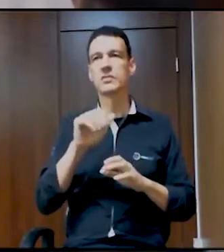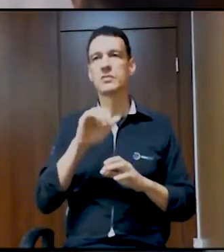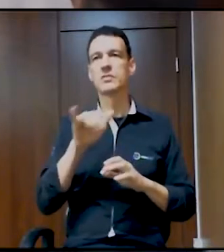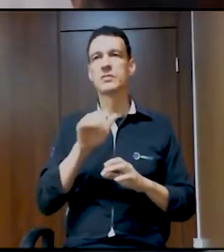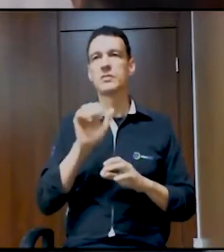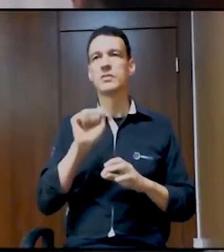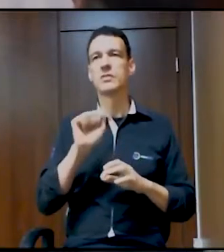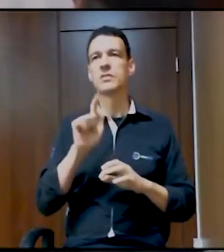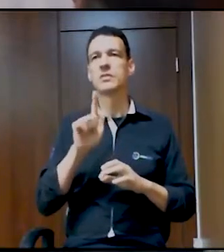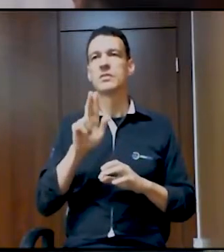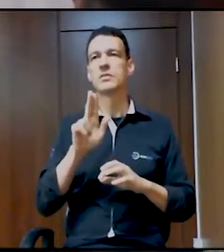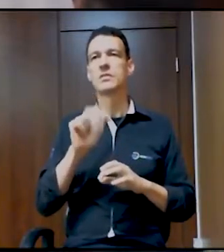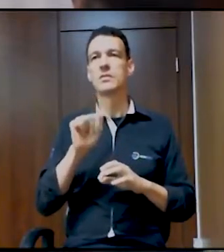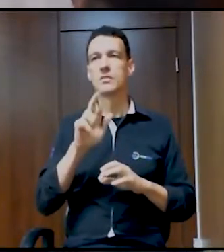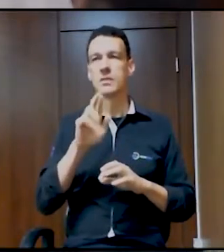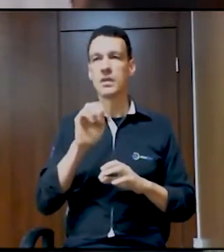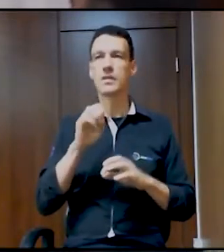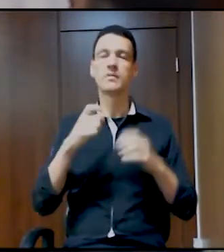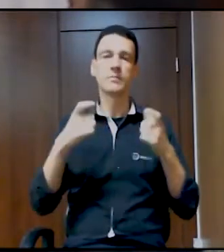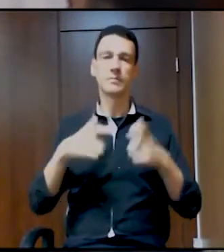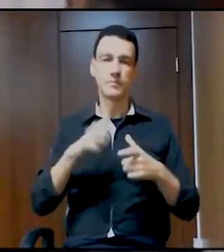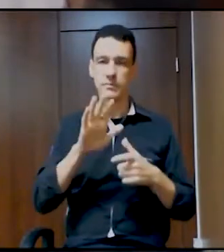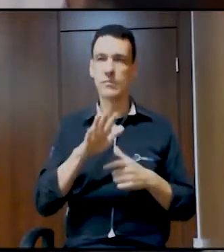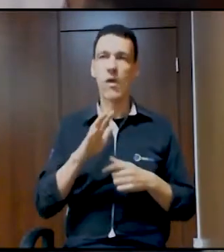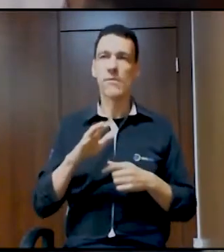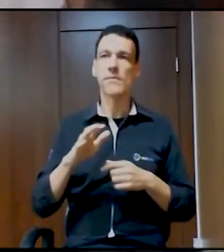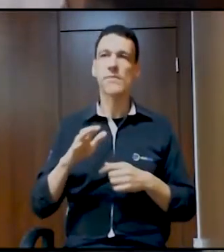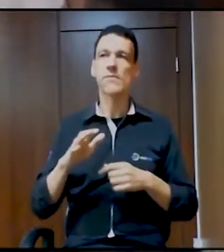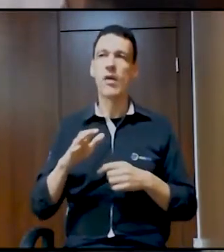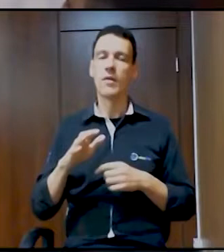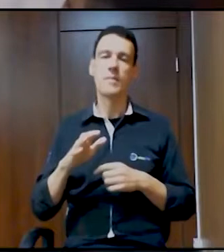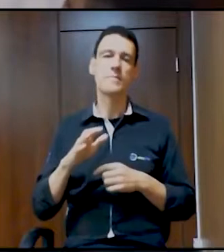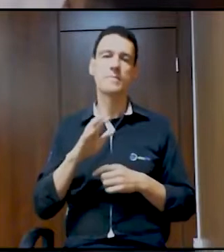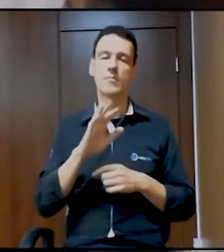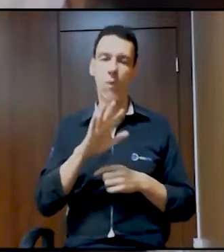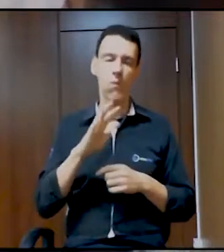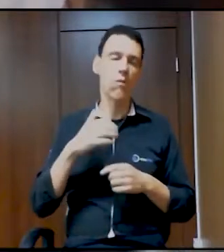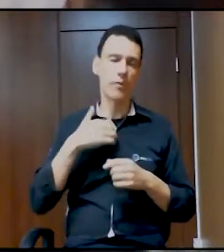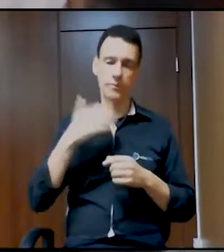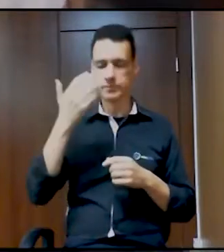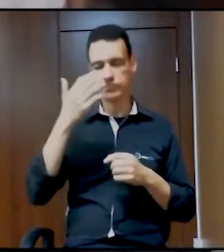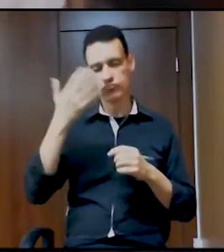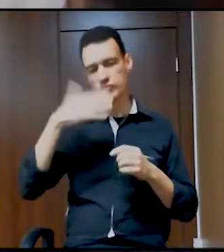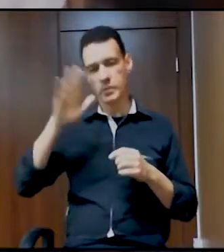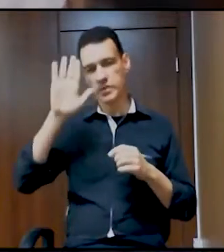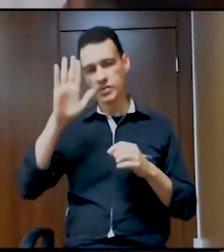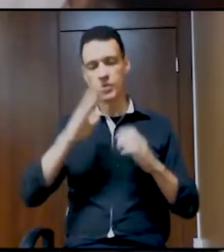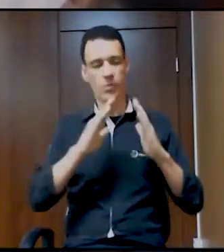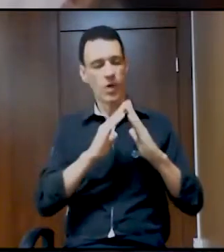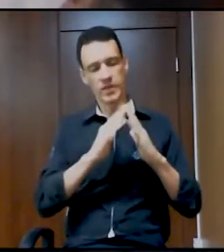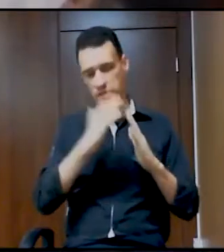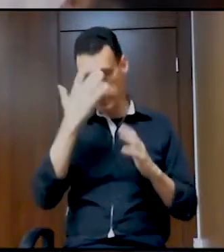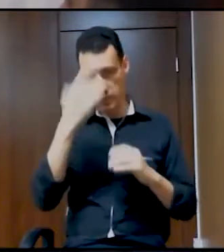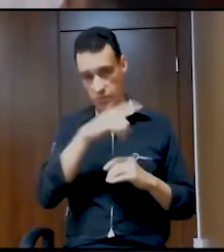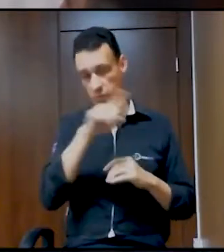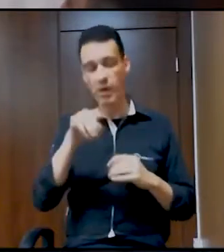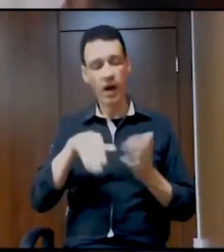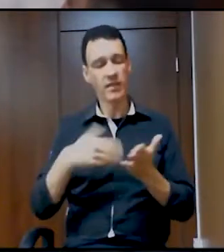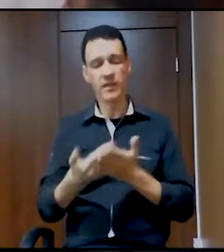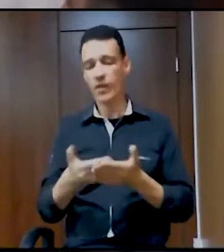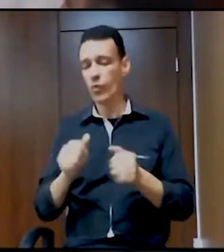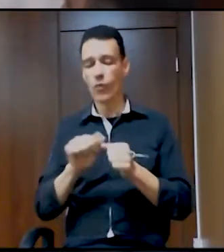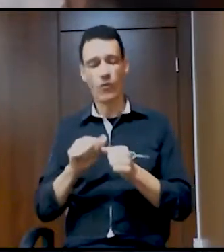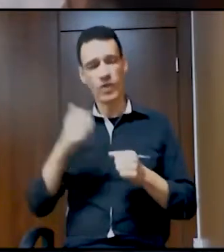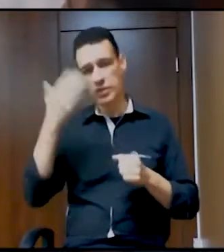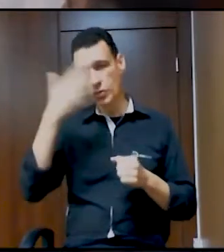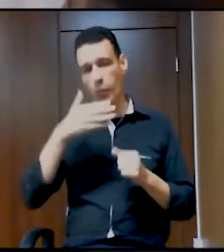desde 2012. Foi feito um atendimento para essas famílias, prometido moradia para elas, desde lá não foi cumprido, não sei